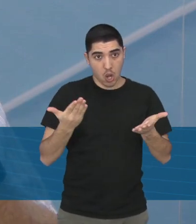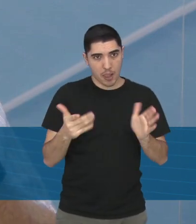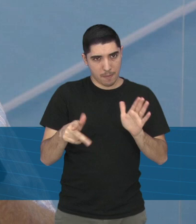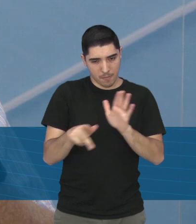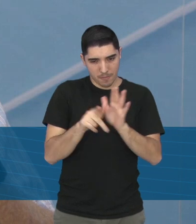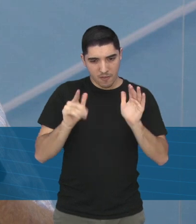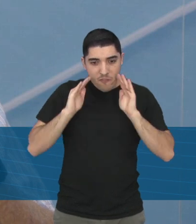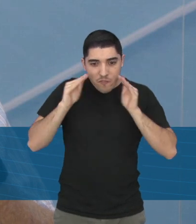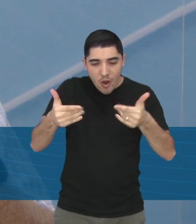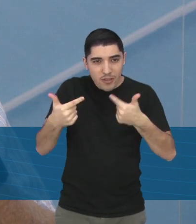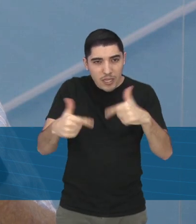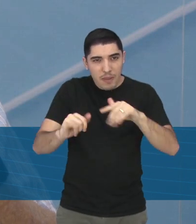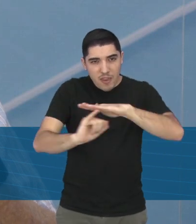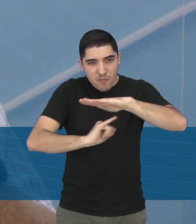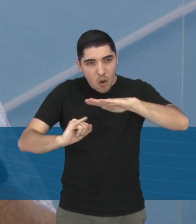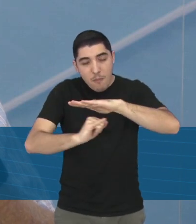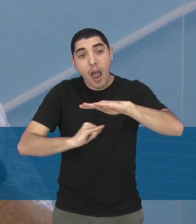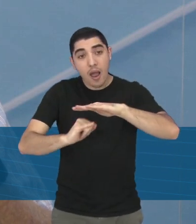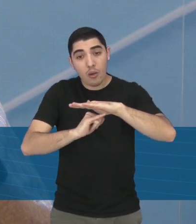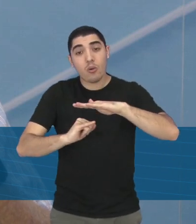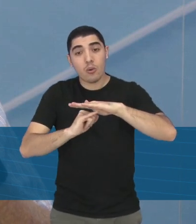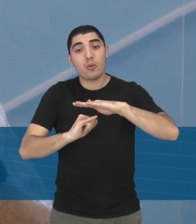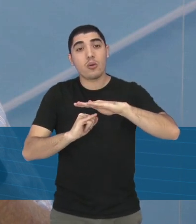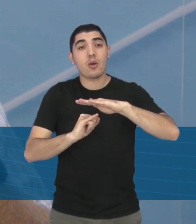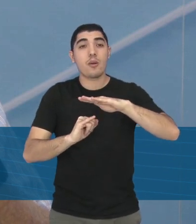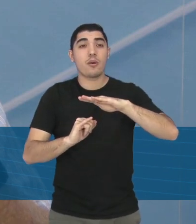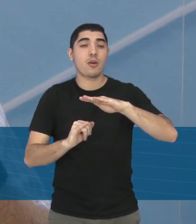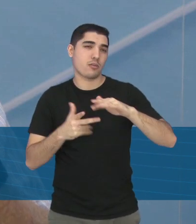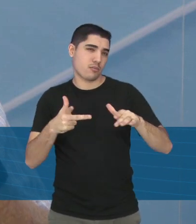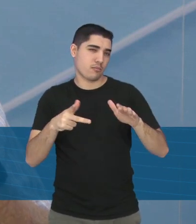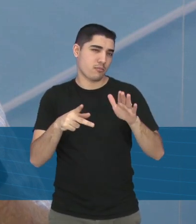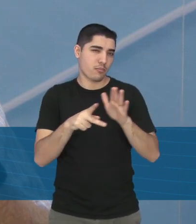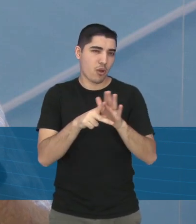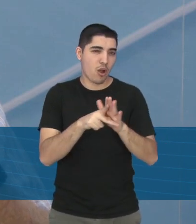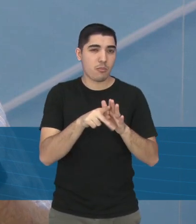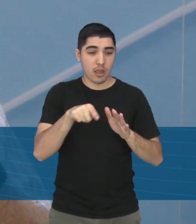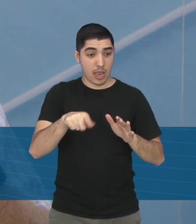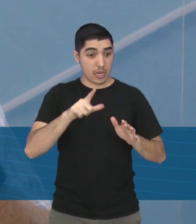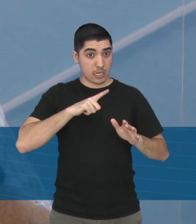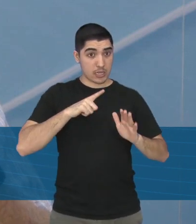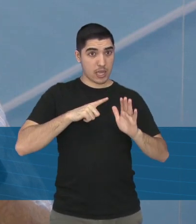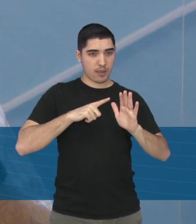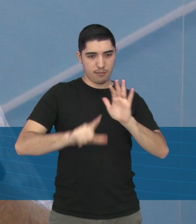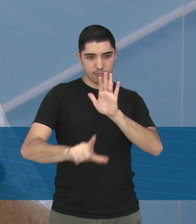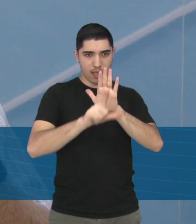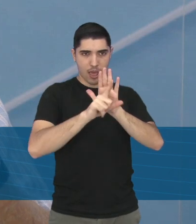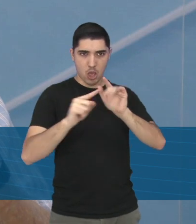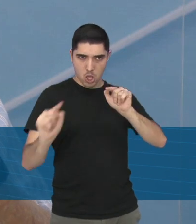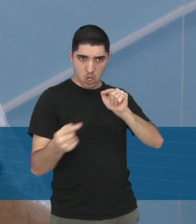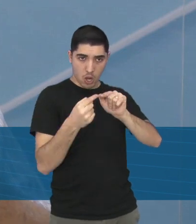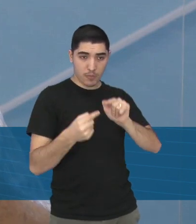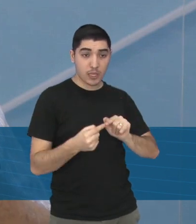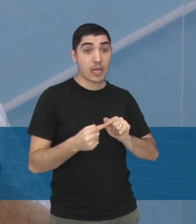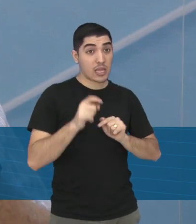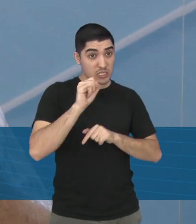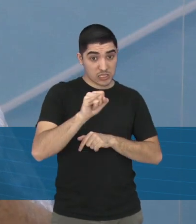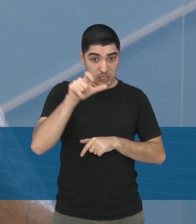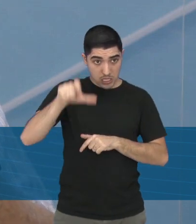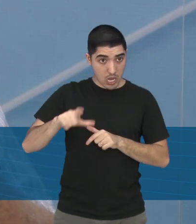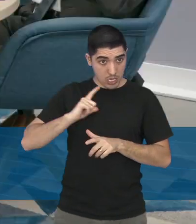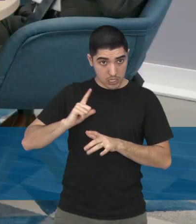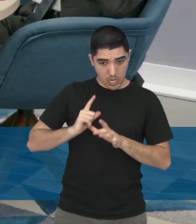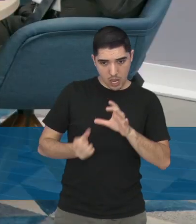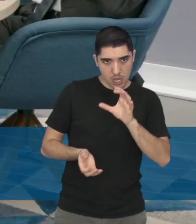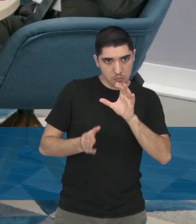momento que elas se transformam em empresas juridicamente, digamos assim, formalizadas, elas também começam a pagar os impostos.